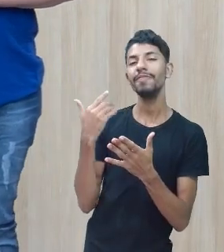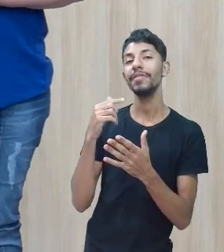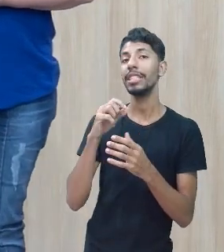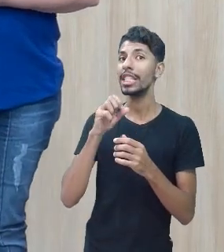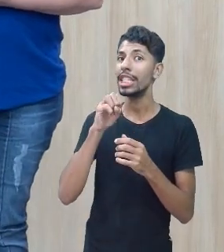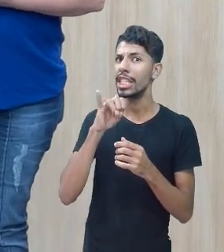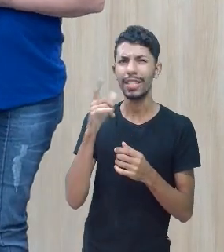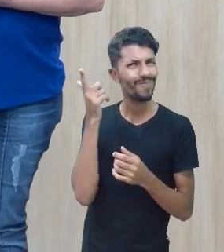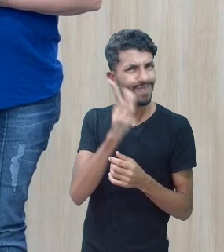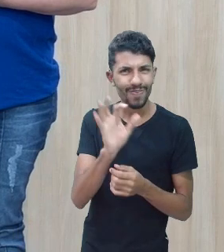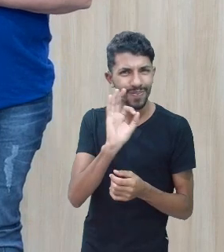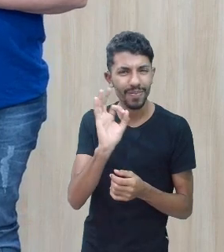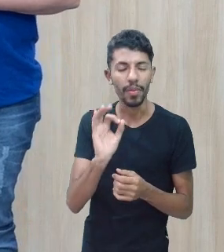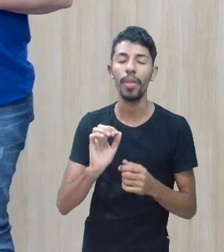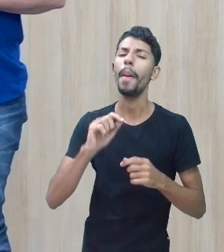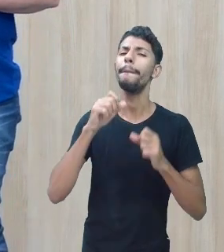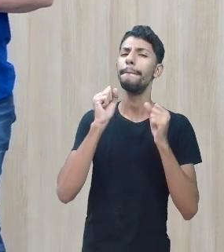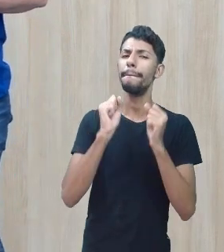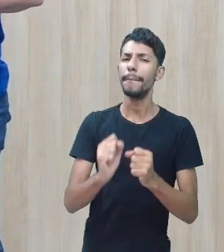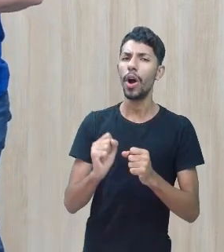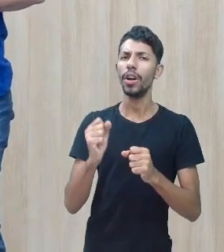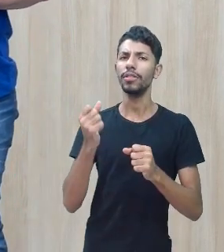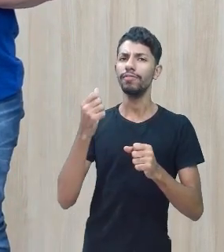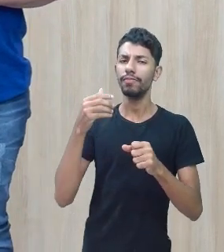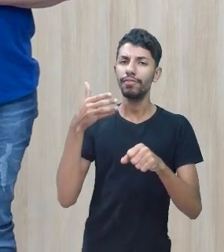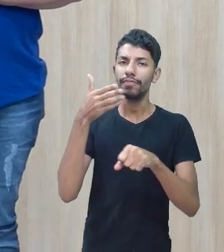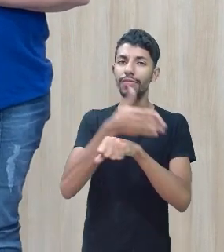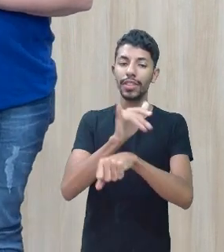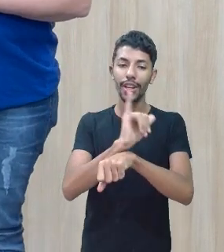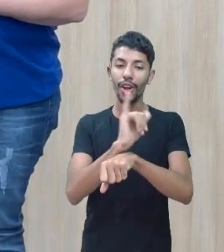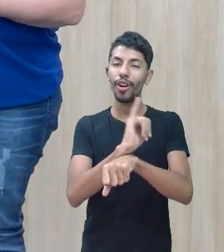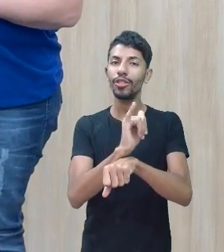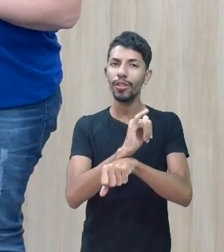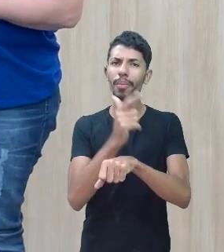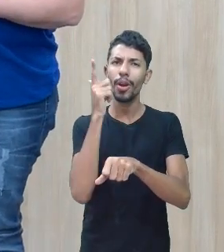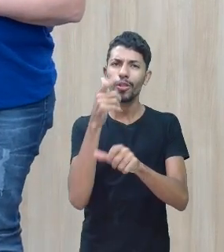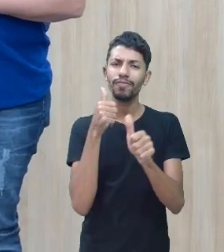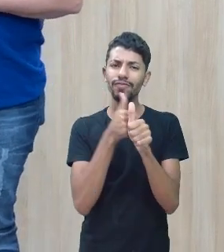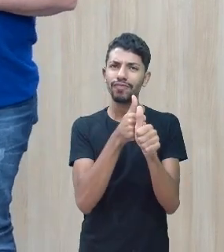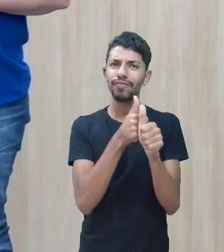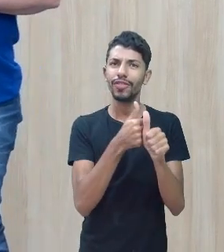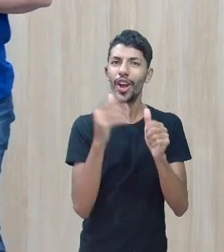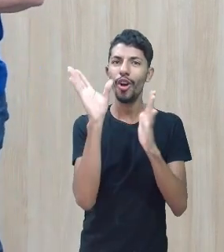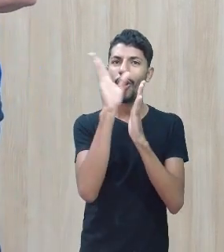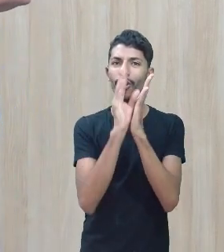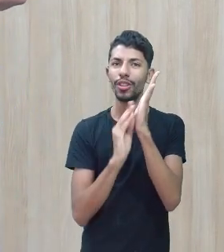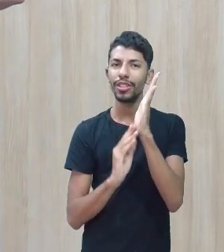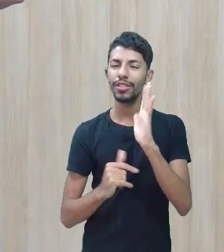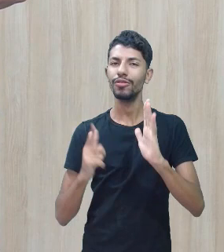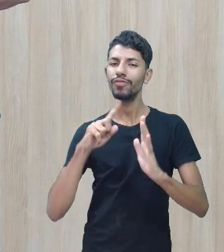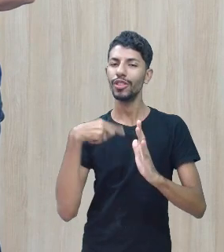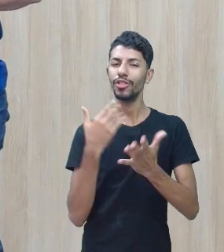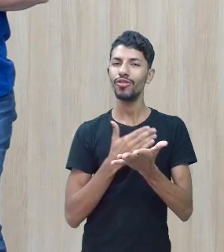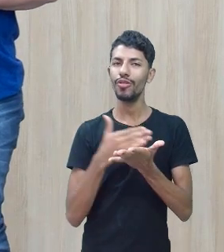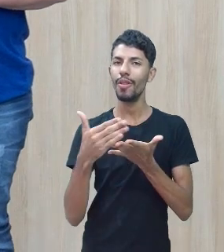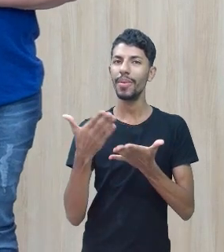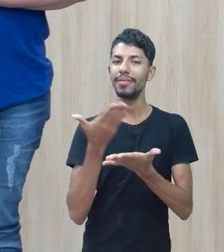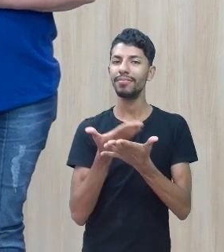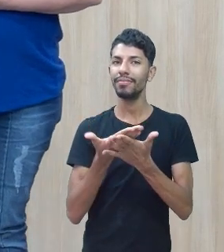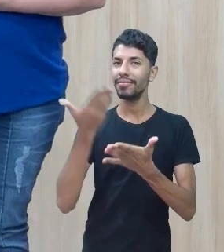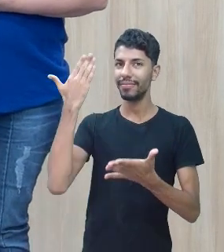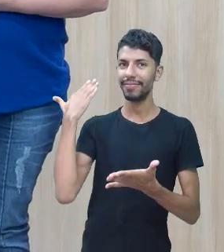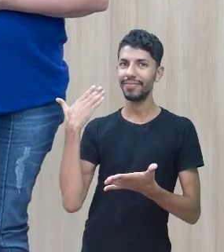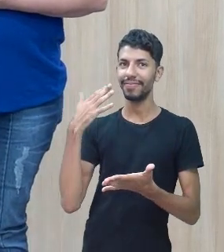assistir no nosso canal do YouTube e acompanhar o conteúdo que começou na aula